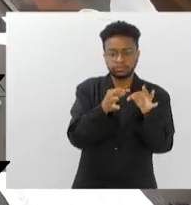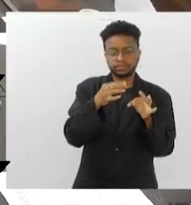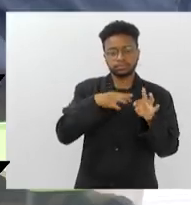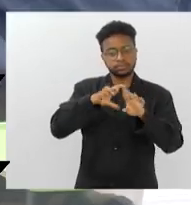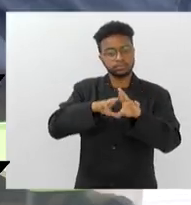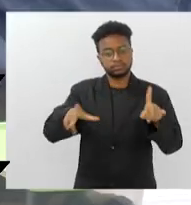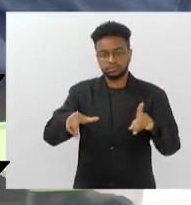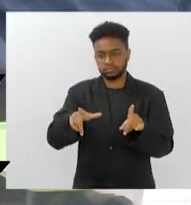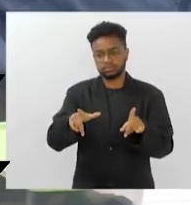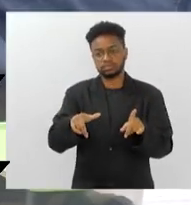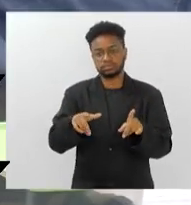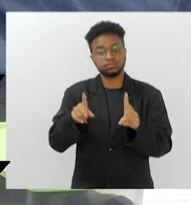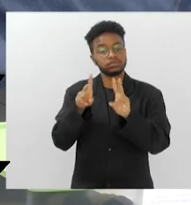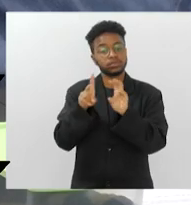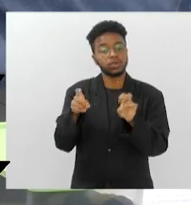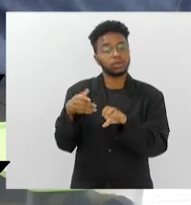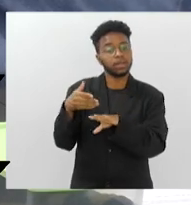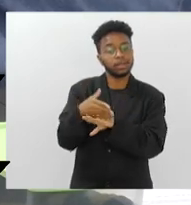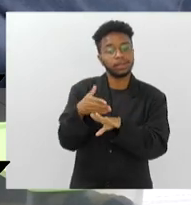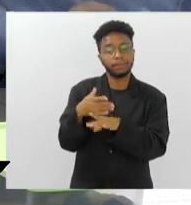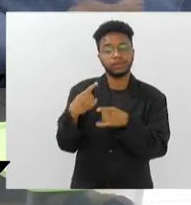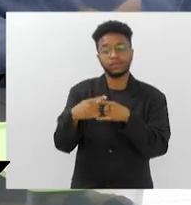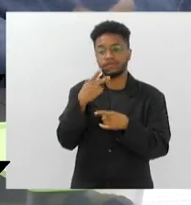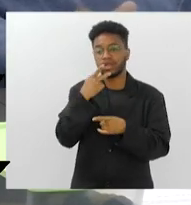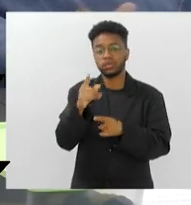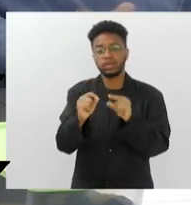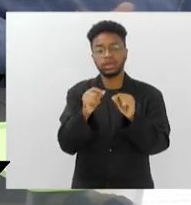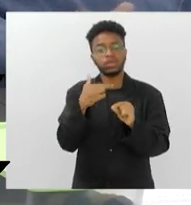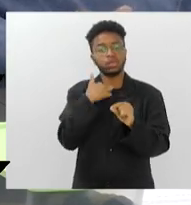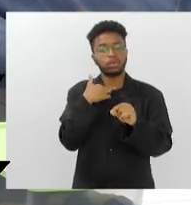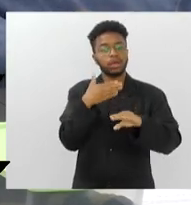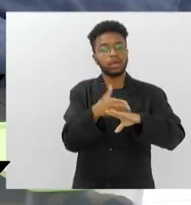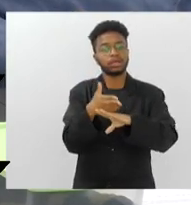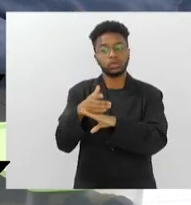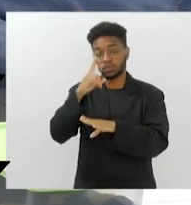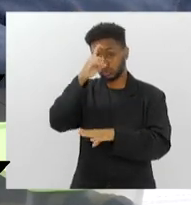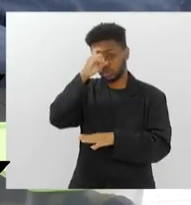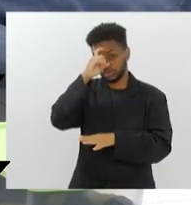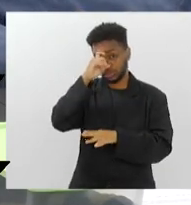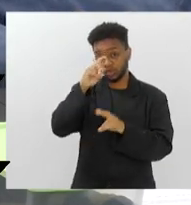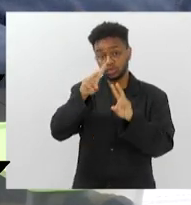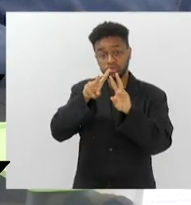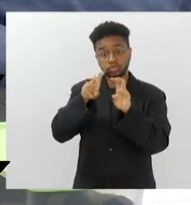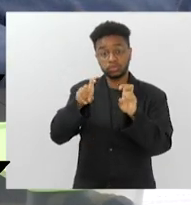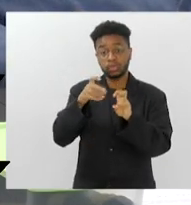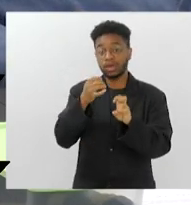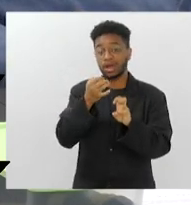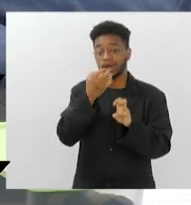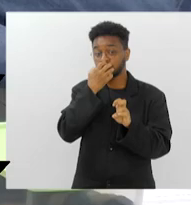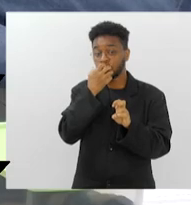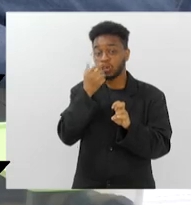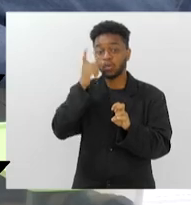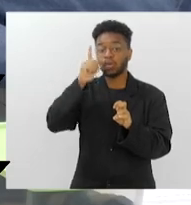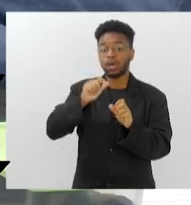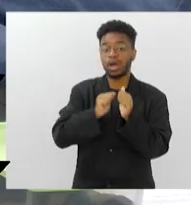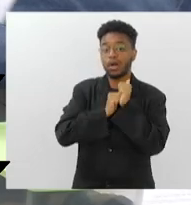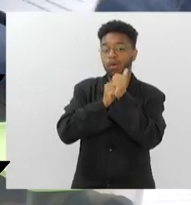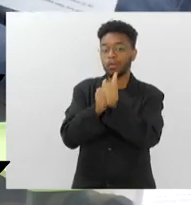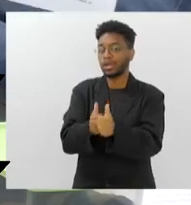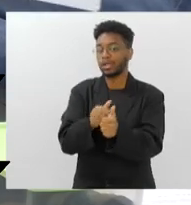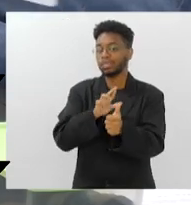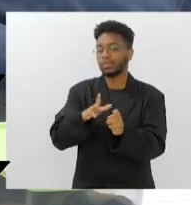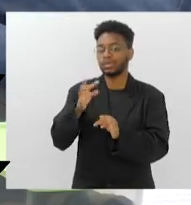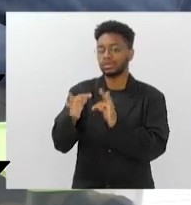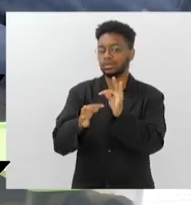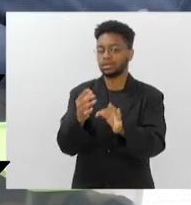ingresso for vem diz que não será permitido em Tais setores hospitalares é tudo do cão poder acompanhar não é uma